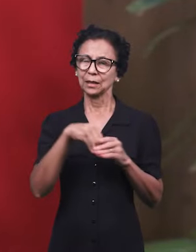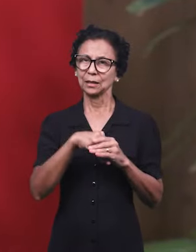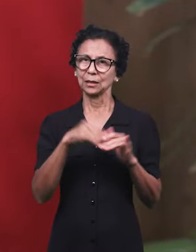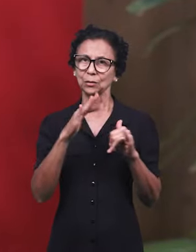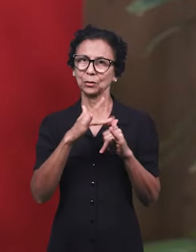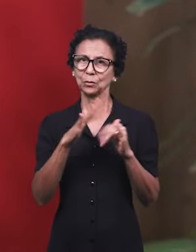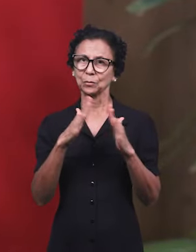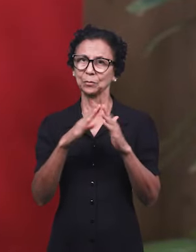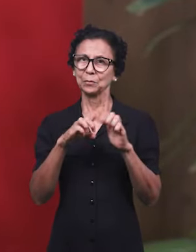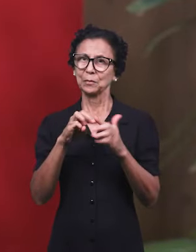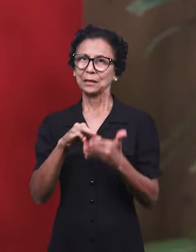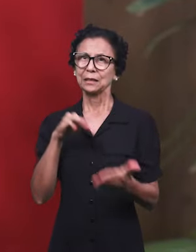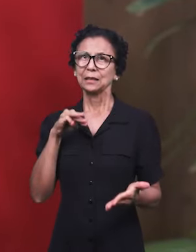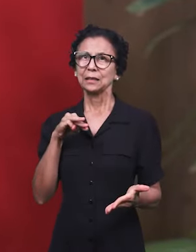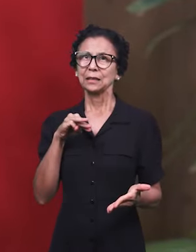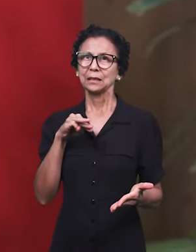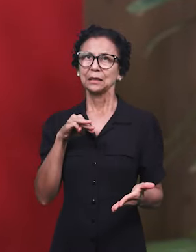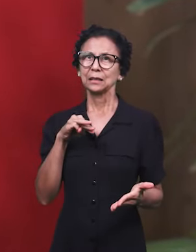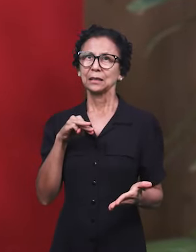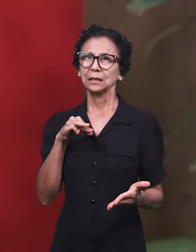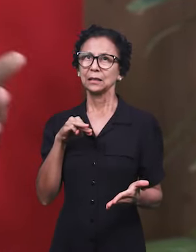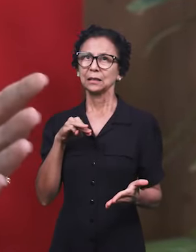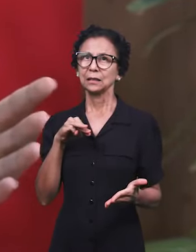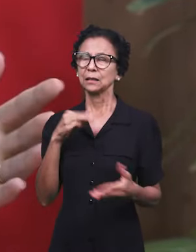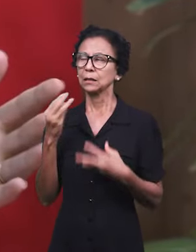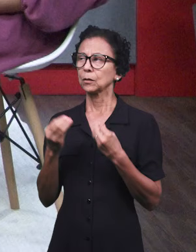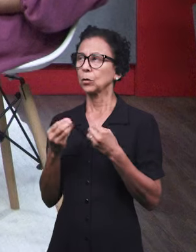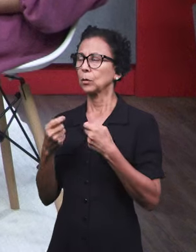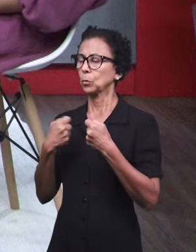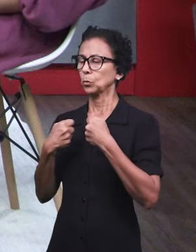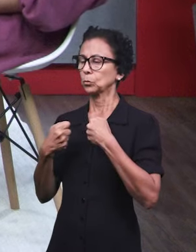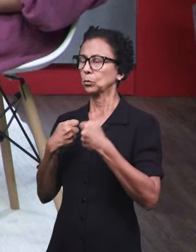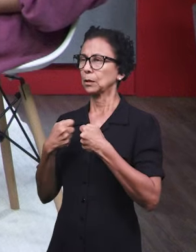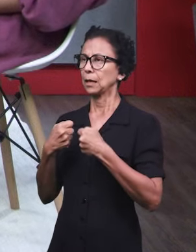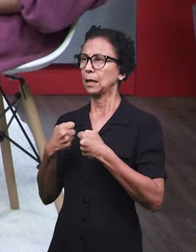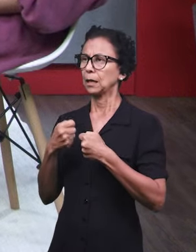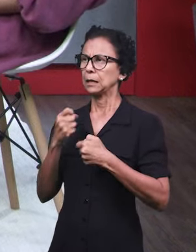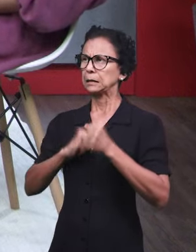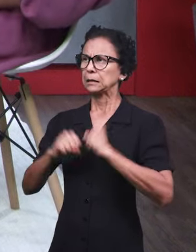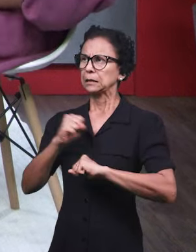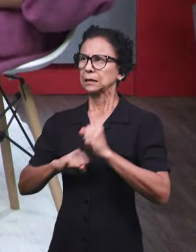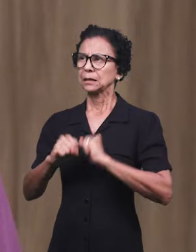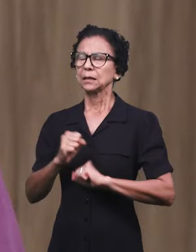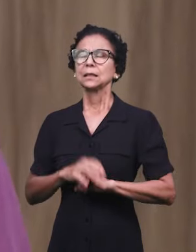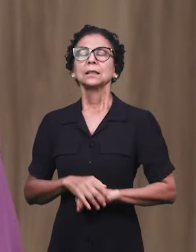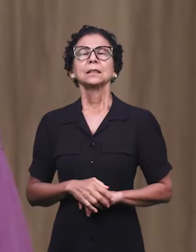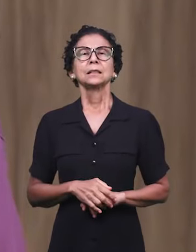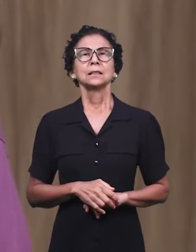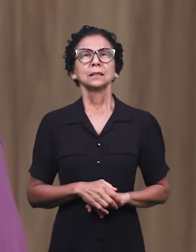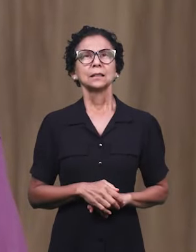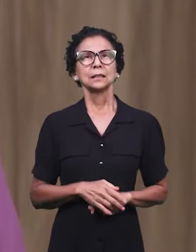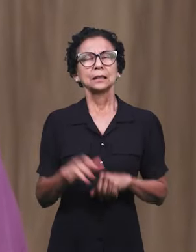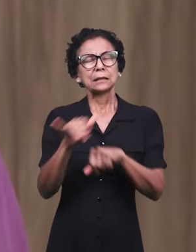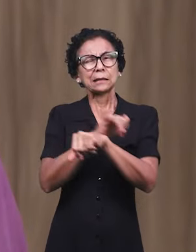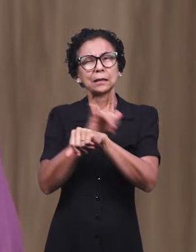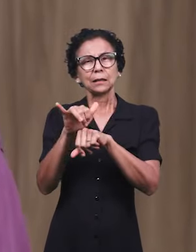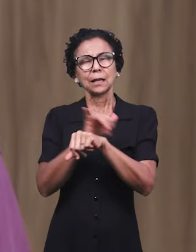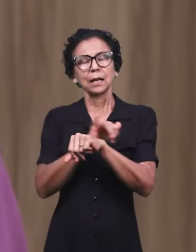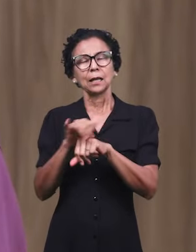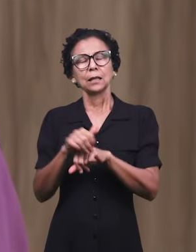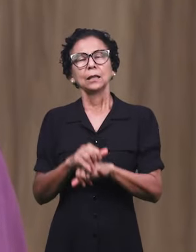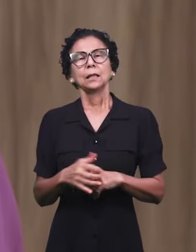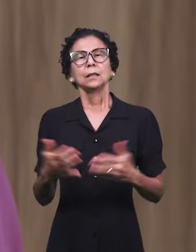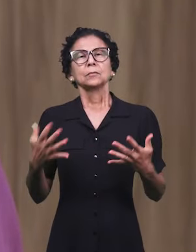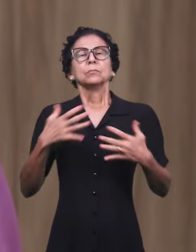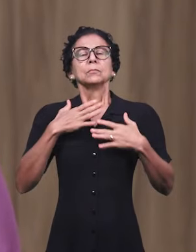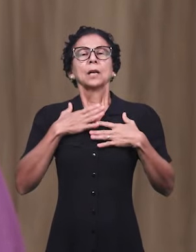da Igreja Cristã Maranata. O que fazer para controlar uma crise de ansiedade, doutora? Existem técnicas